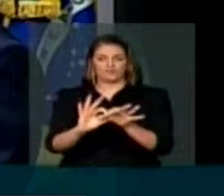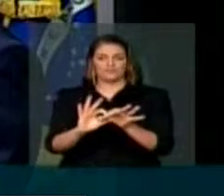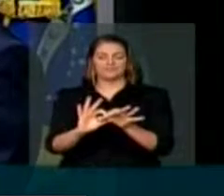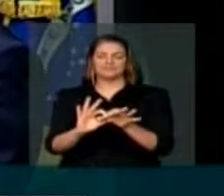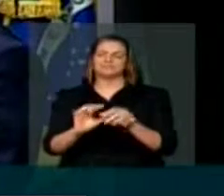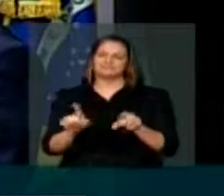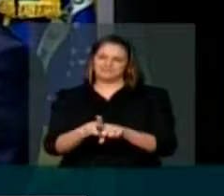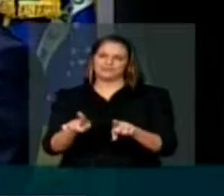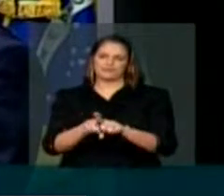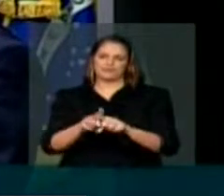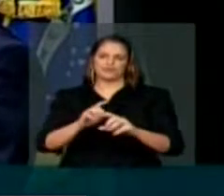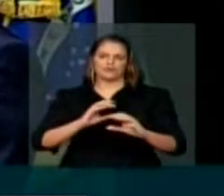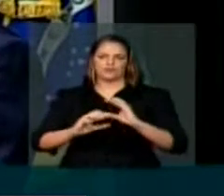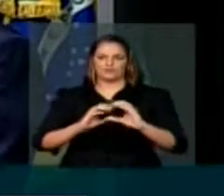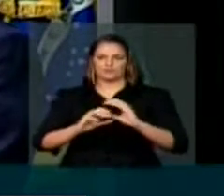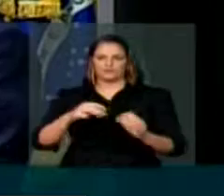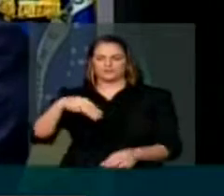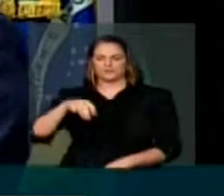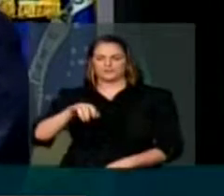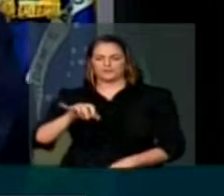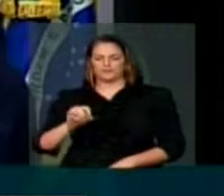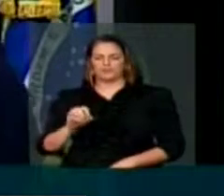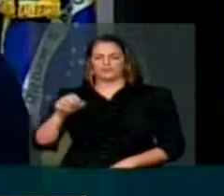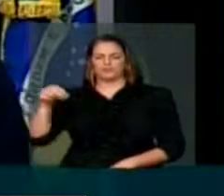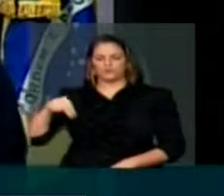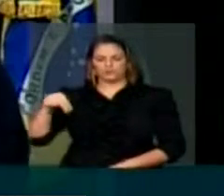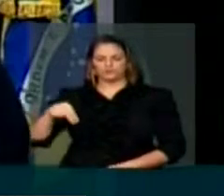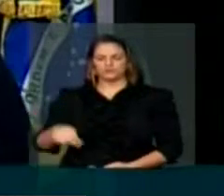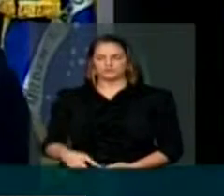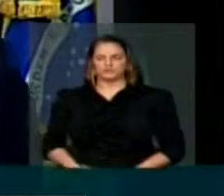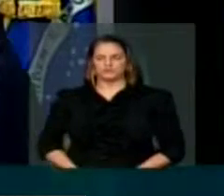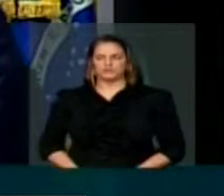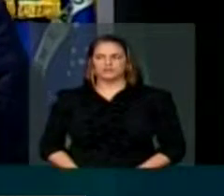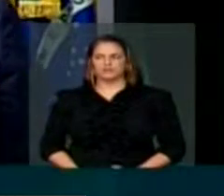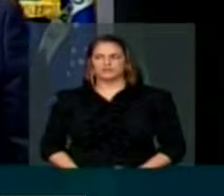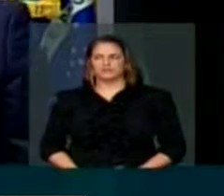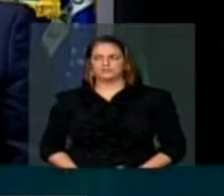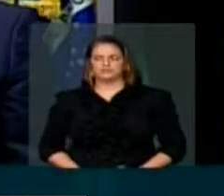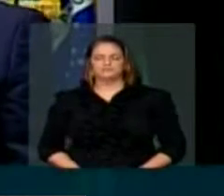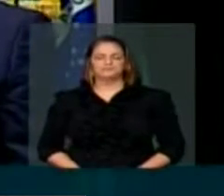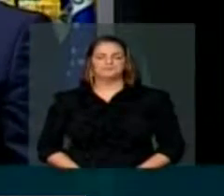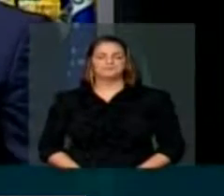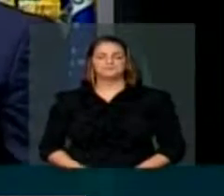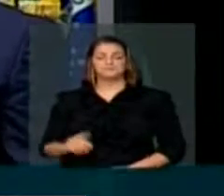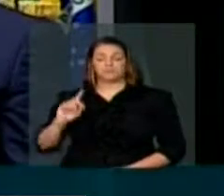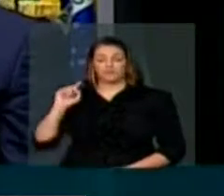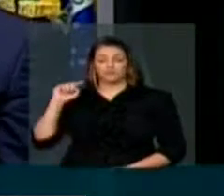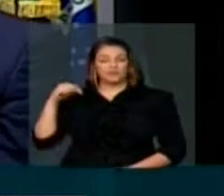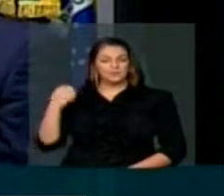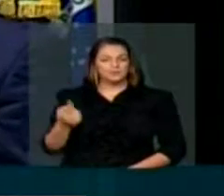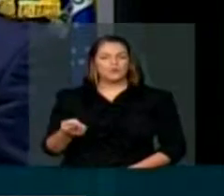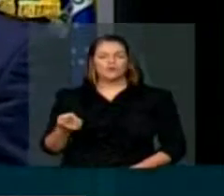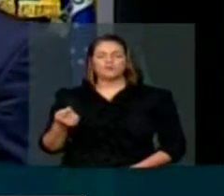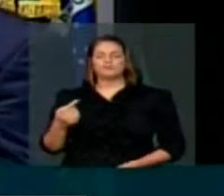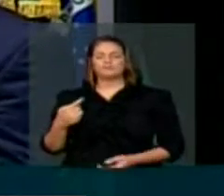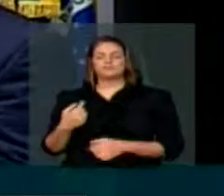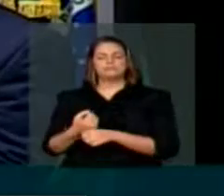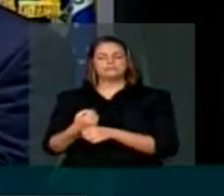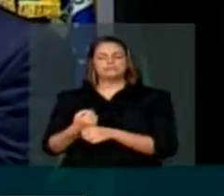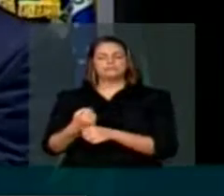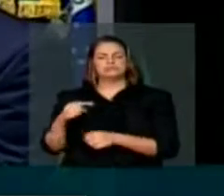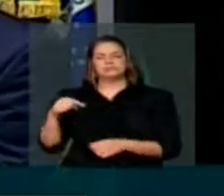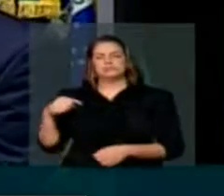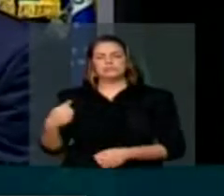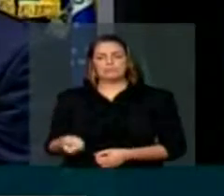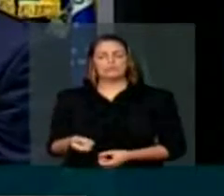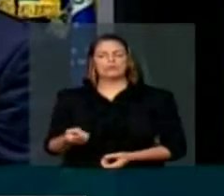sendo formada pelo diretor do sistema Meu Norte, Urias Moura, pelo diretor, também diretores, o Paulo Guimarães Filho,